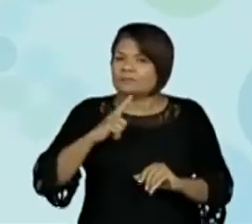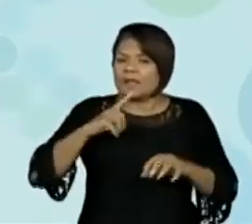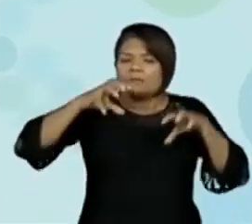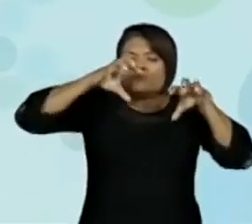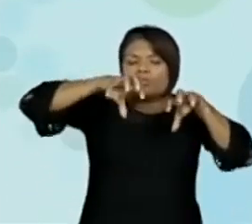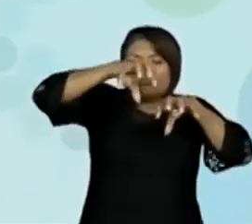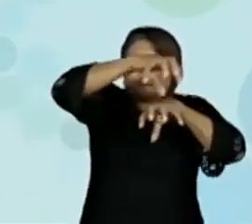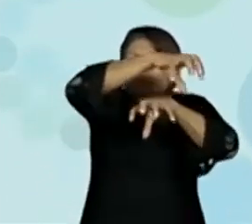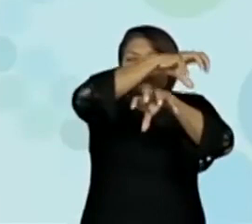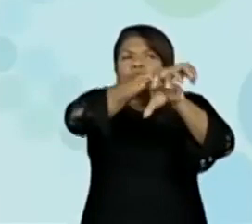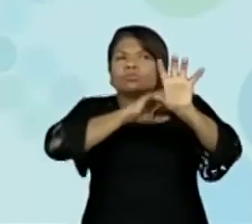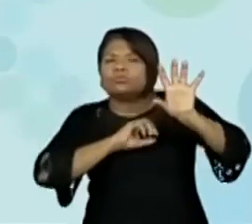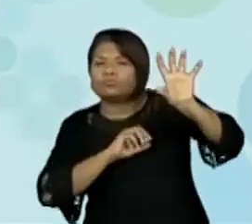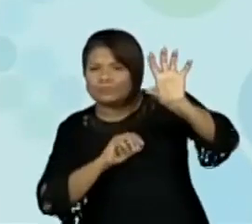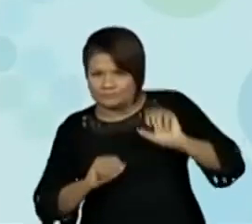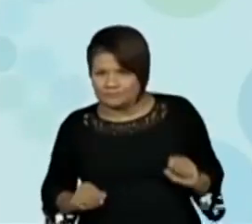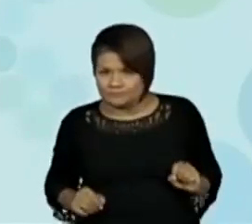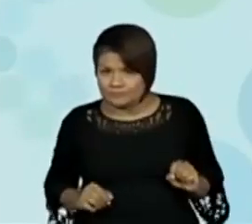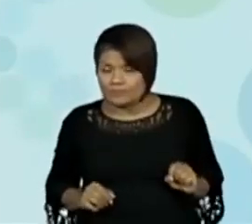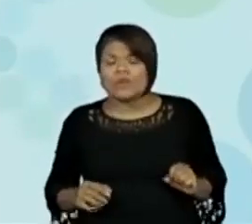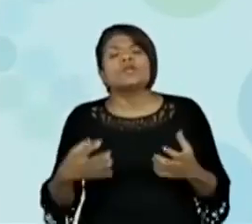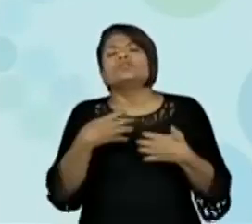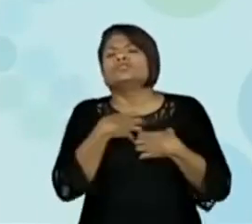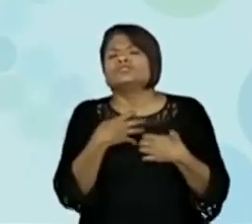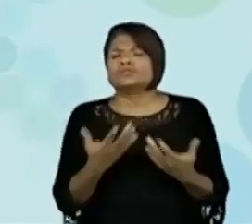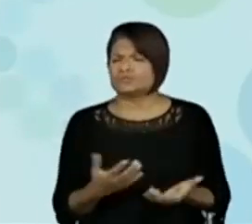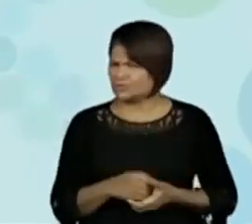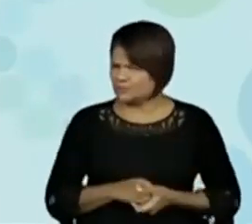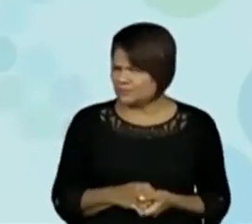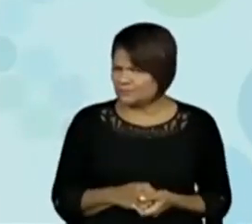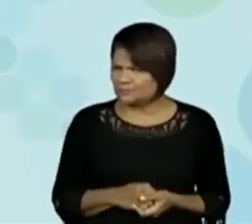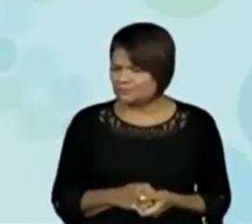arredores. De que forma?